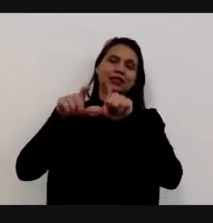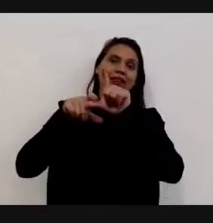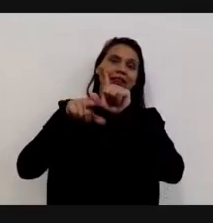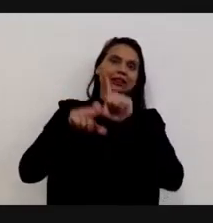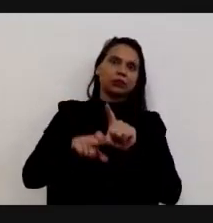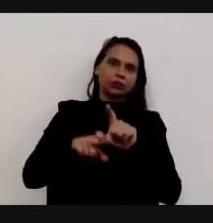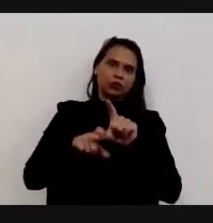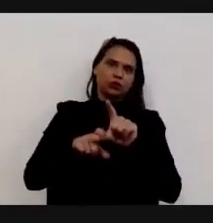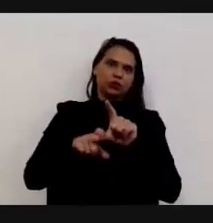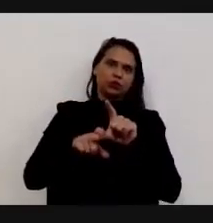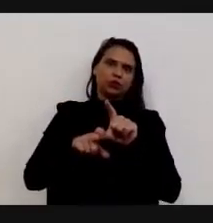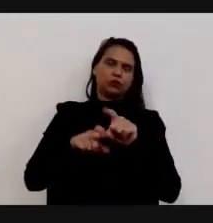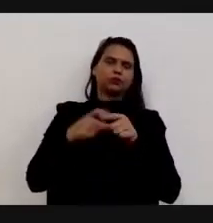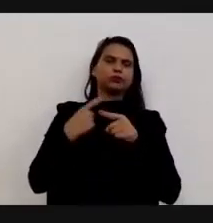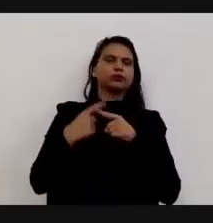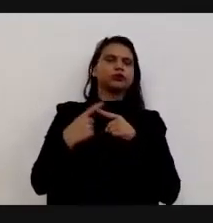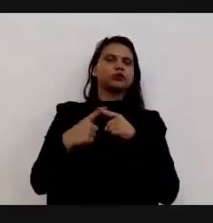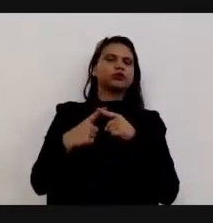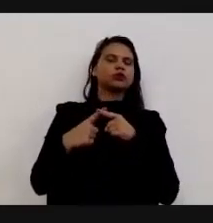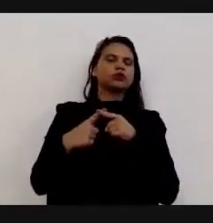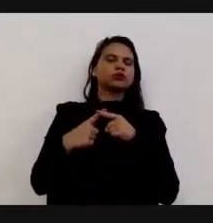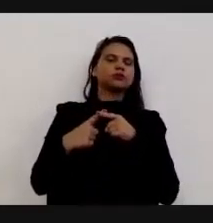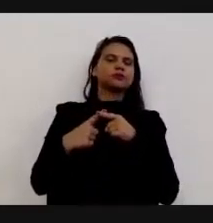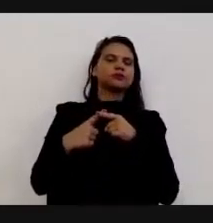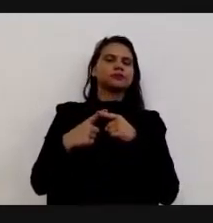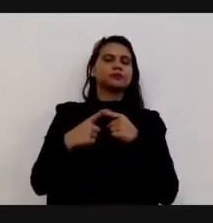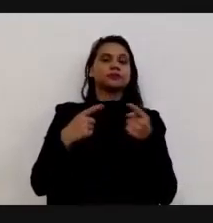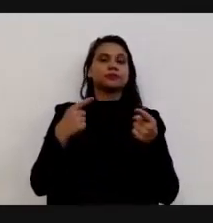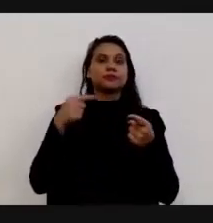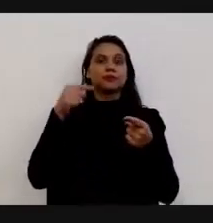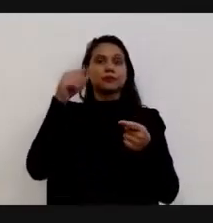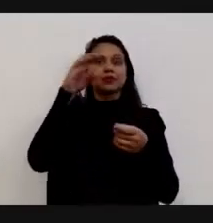tem traços do coronelismo, porque ela cria um certo